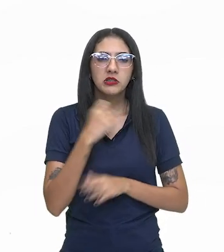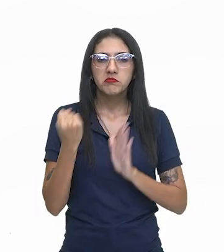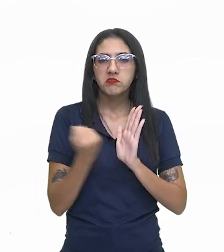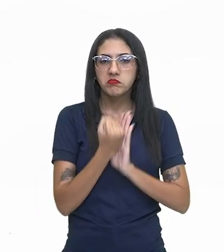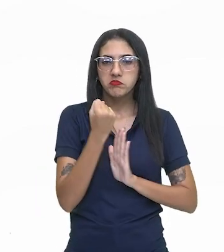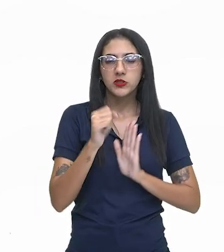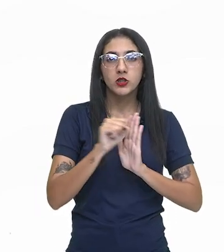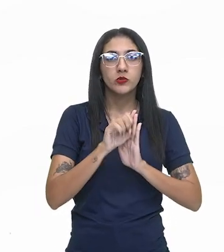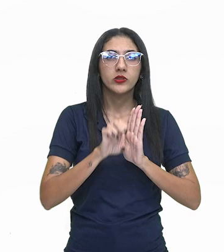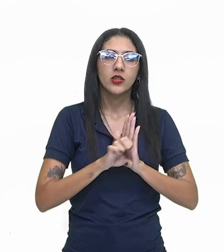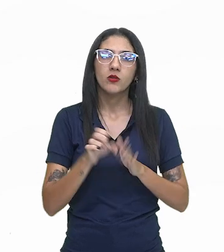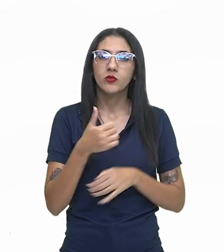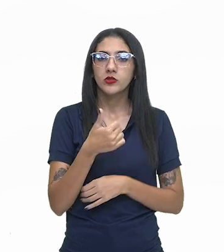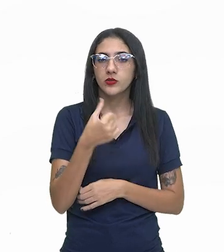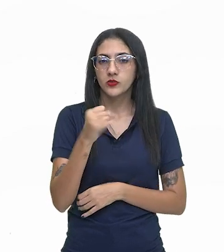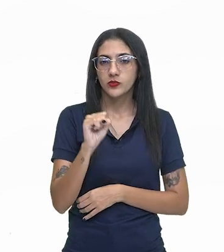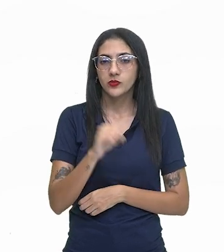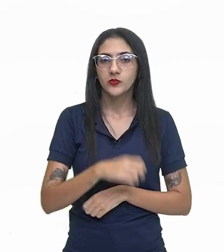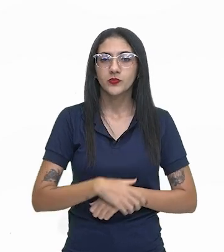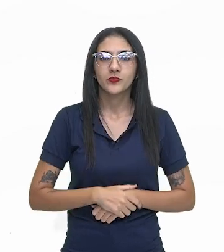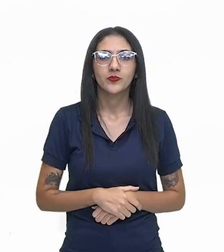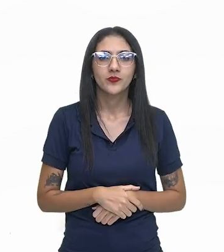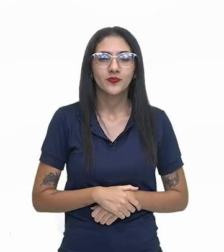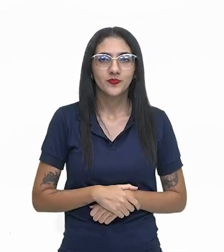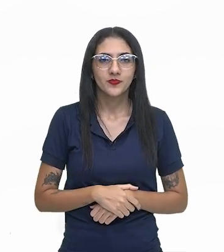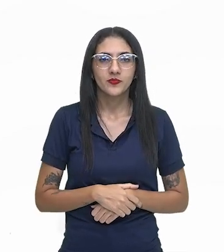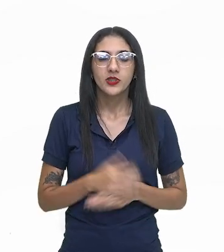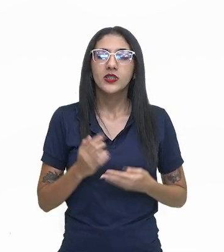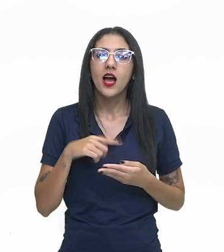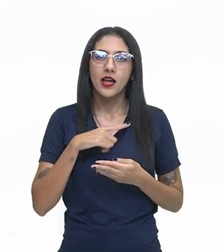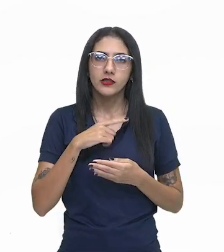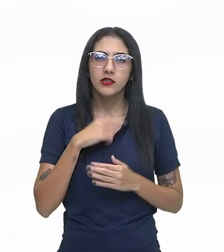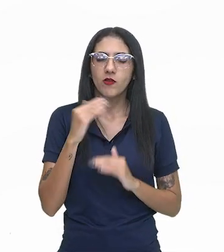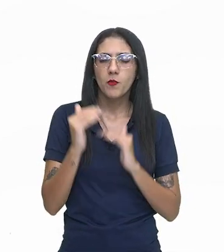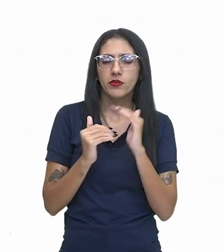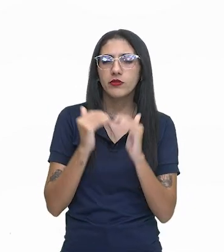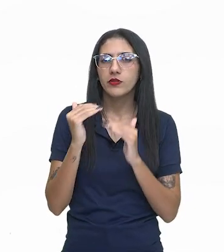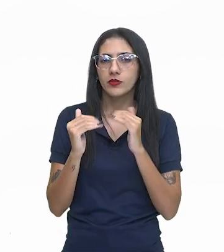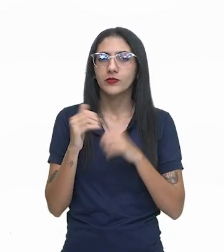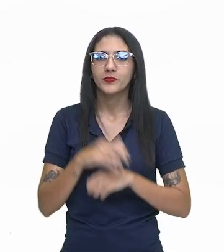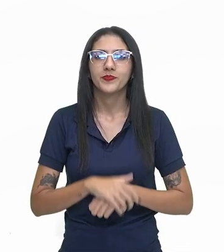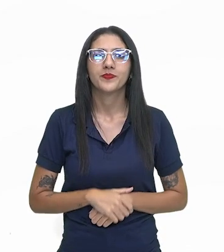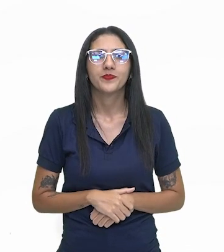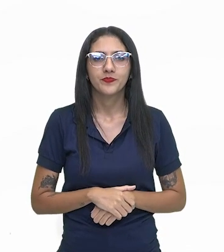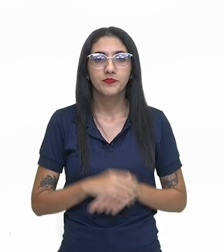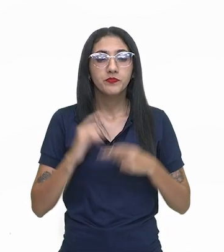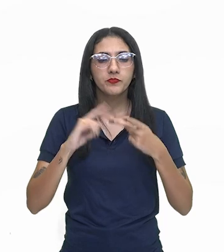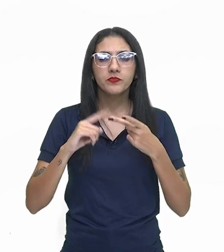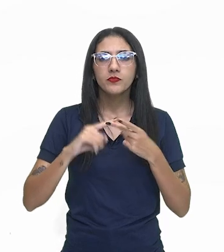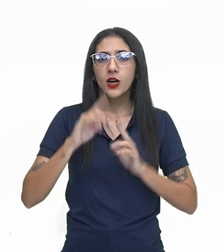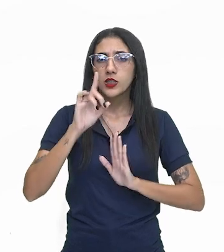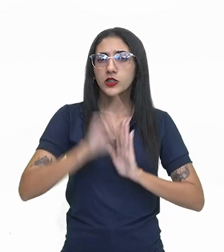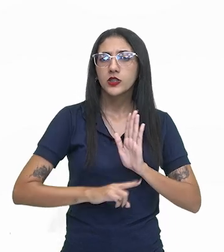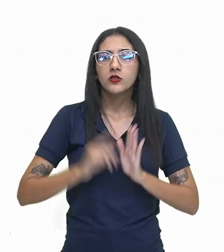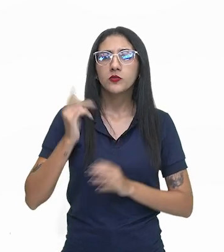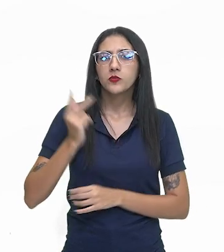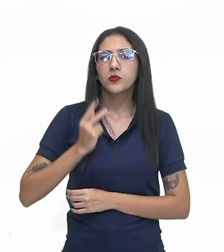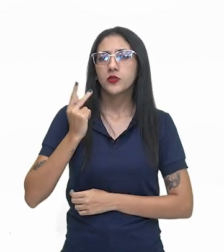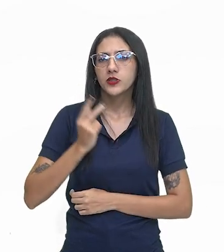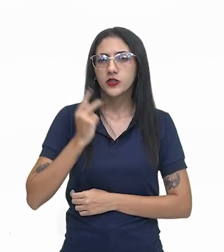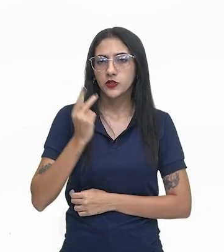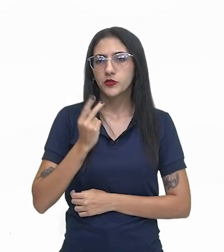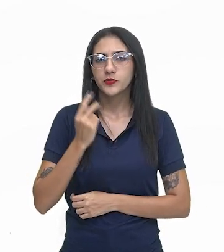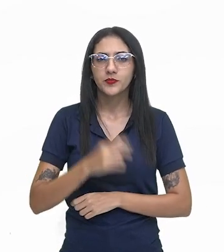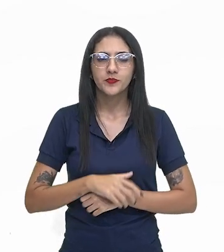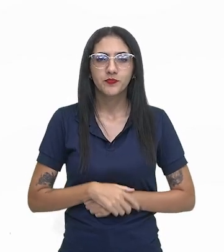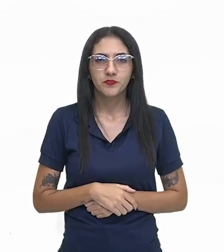do século XVIII. E aí foram crescendo cada vez mais. Os direitos políticos são